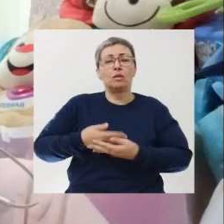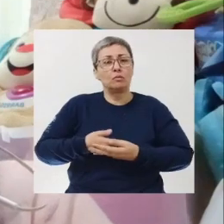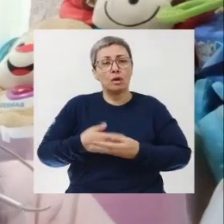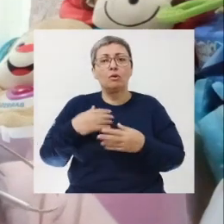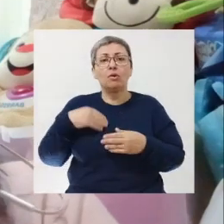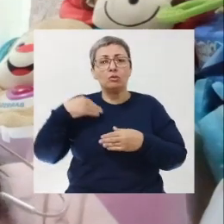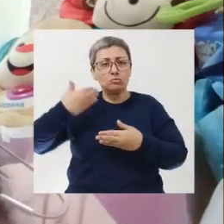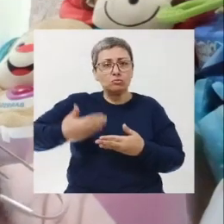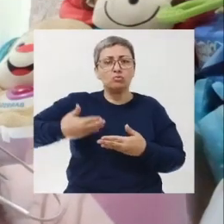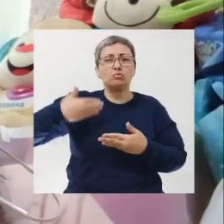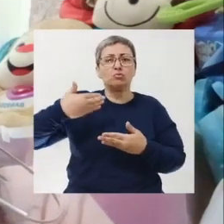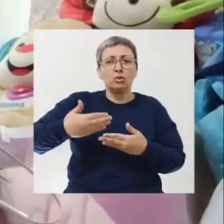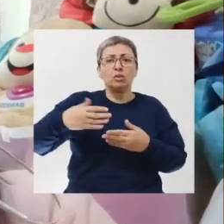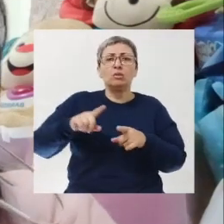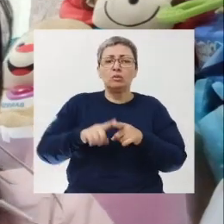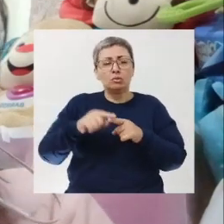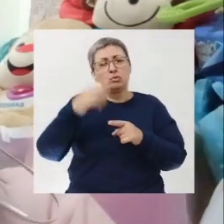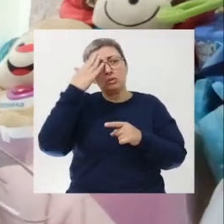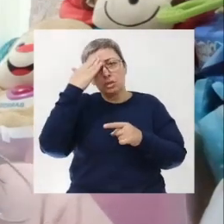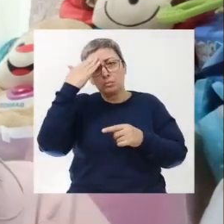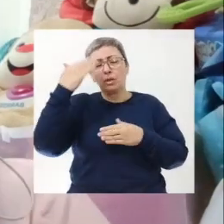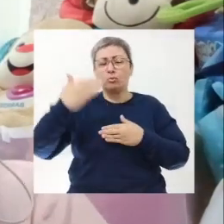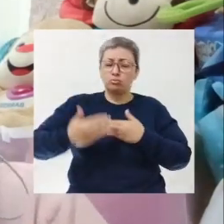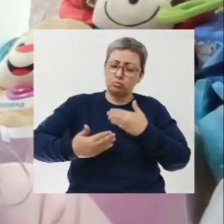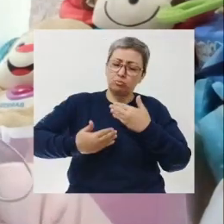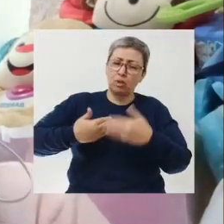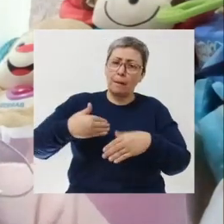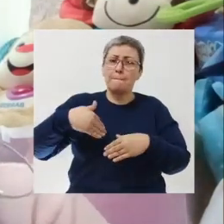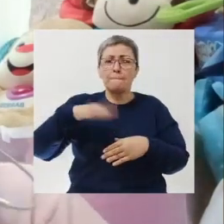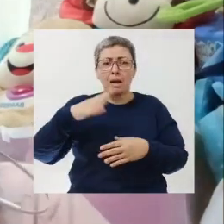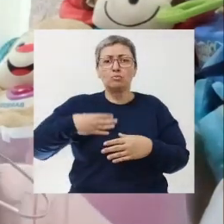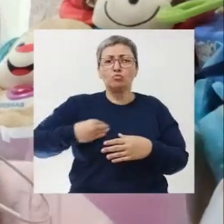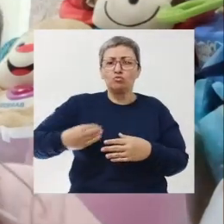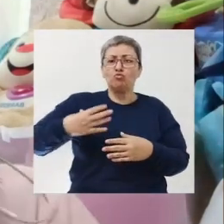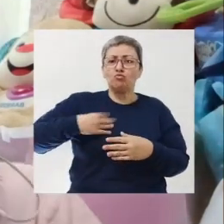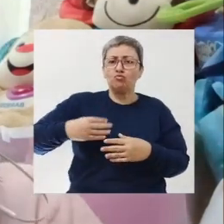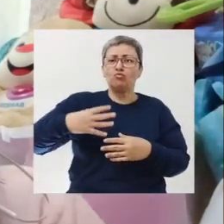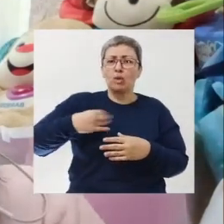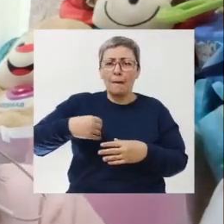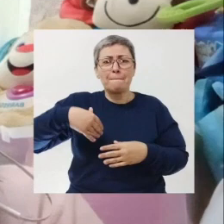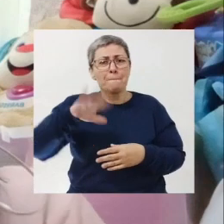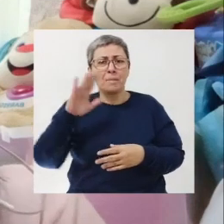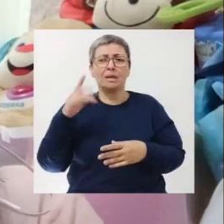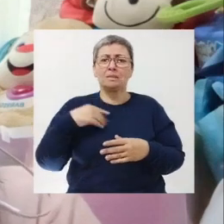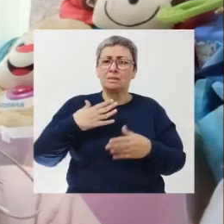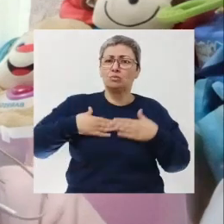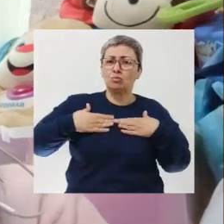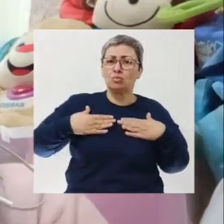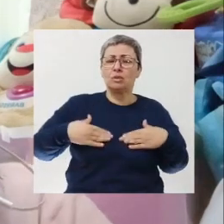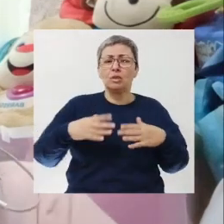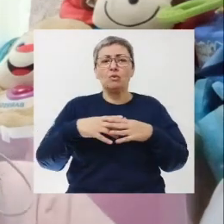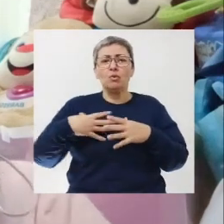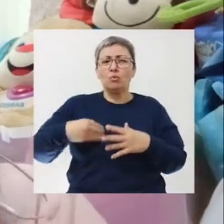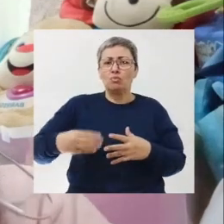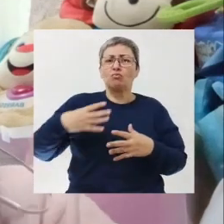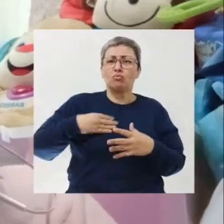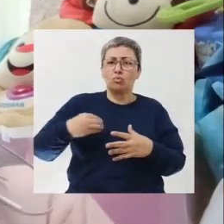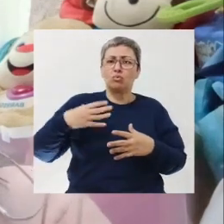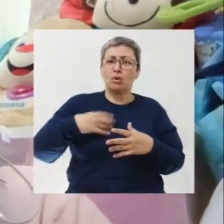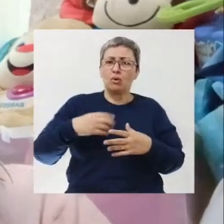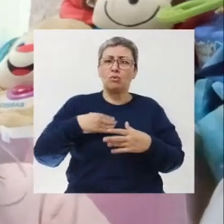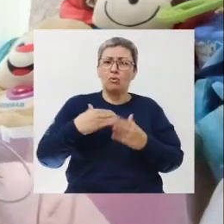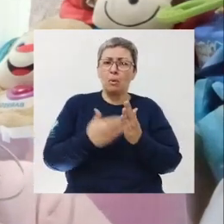leite. E foi assim que a gente foi produzindo, eu sabia já do processo, quanto mais você tira, mais seu corpo produz. Então eu